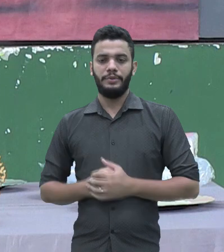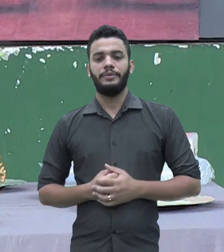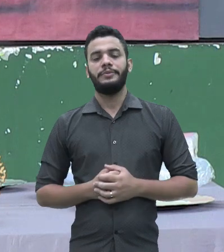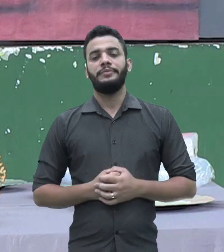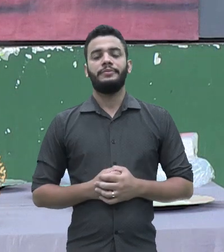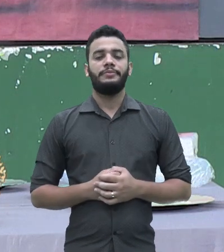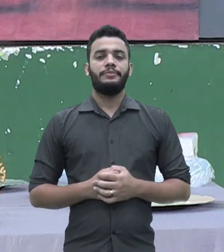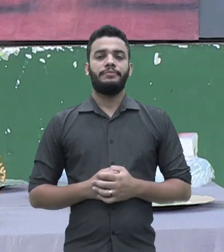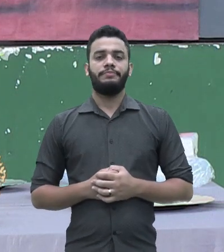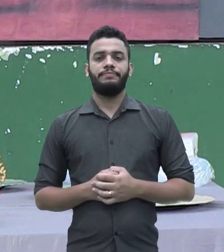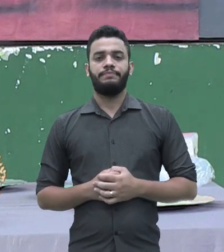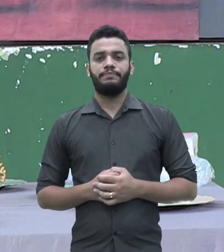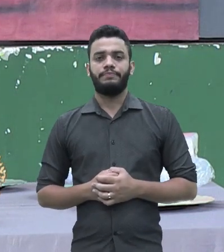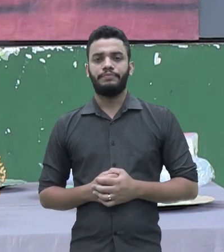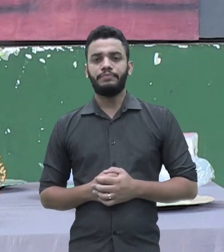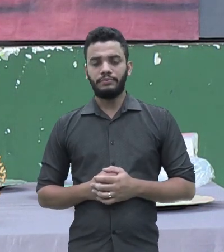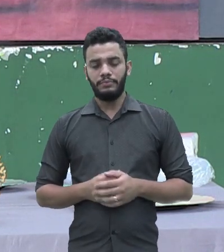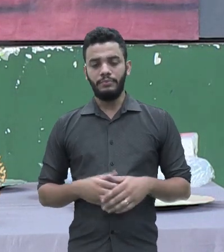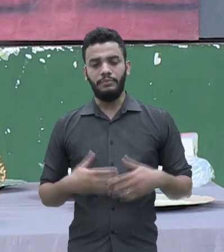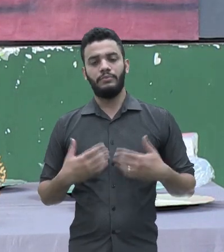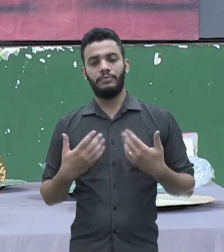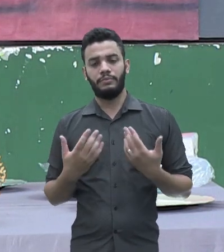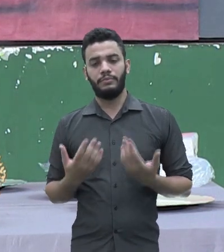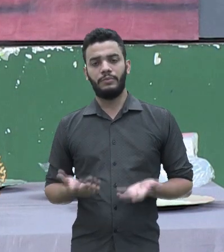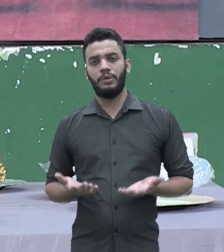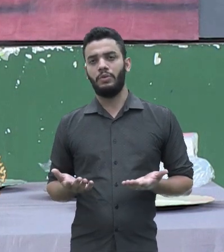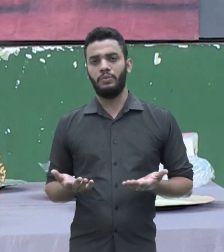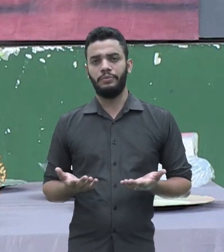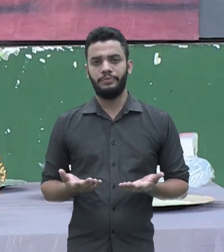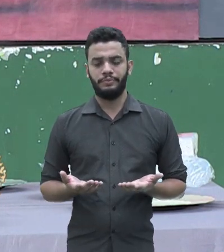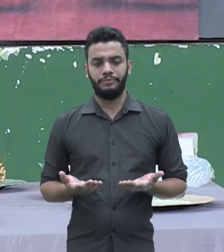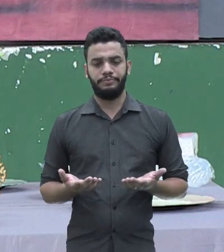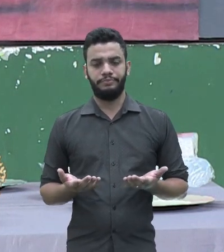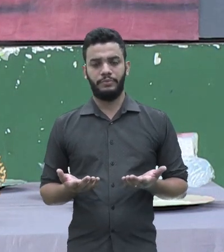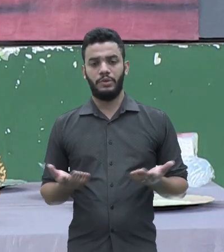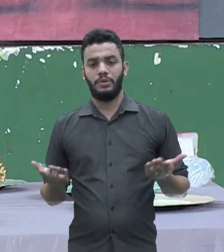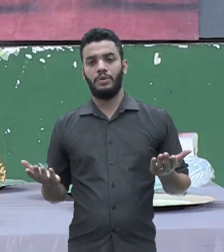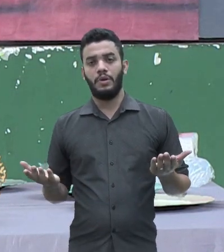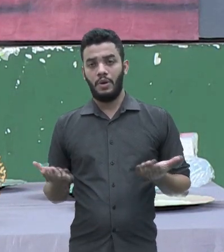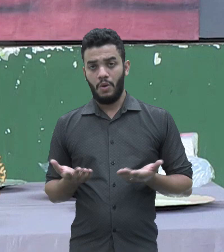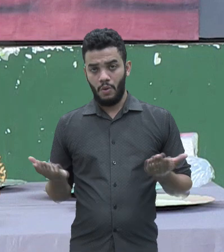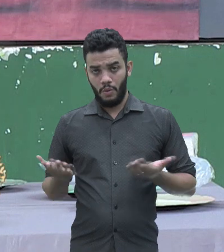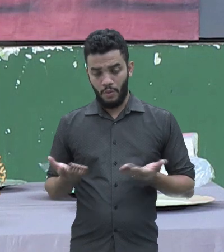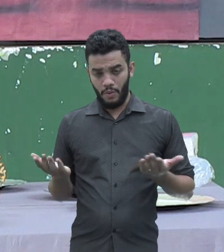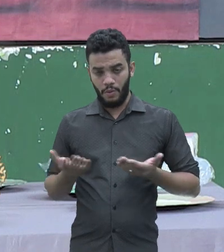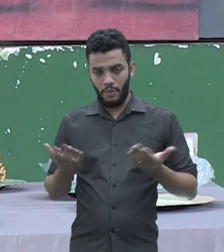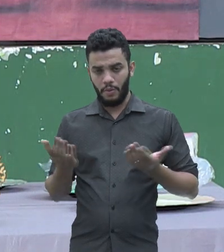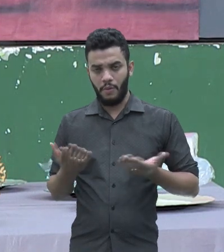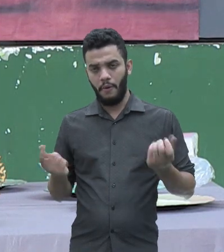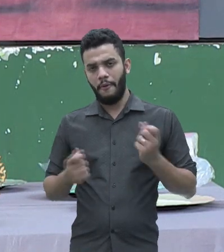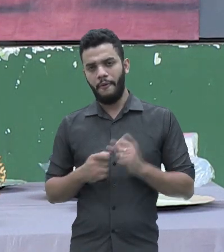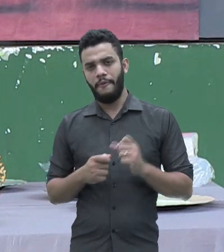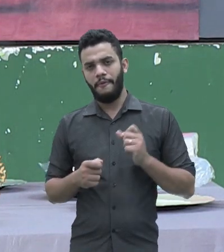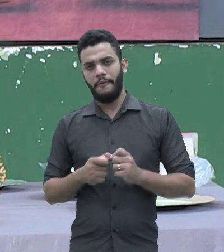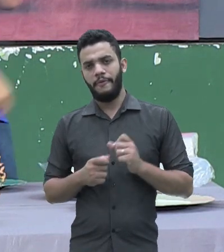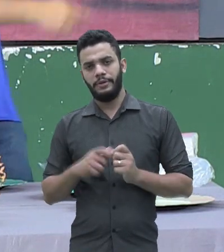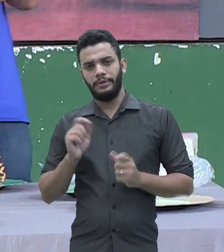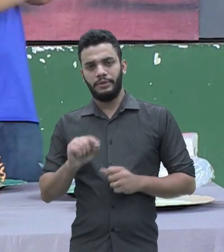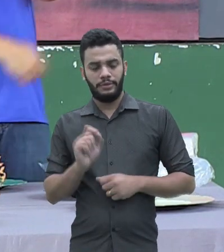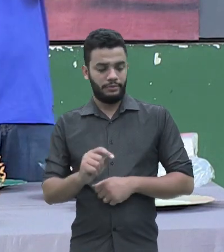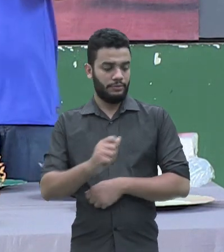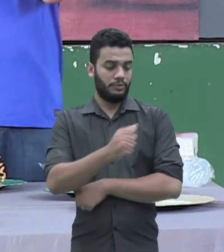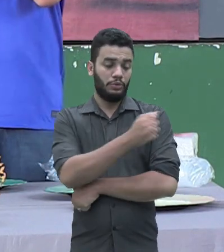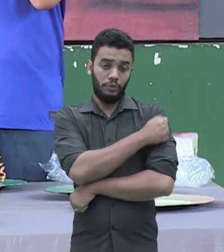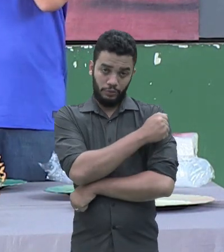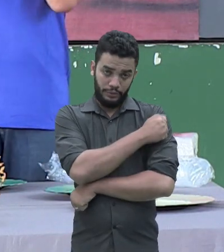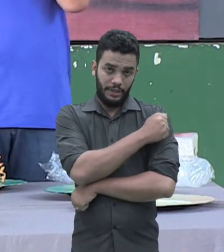Porque food é a comida, o alimento. Muito bem, para esse segundo momento agora, os estudantes do oitavo ano